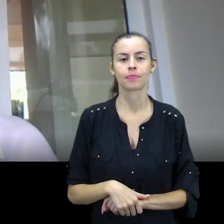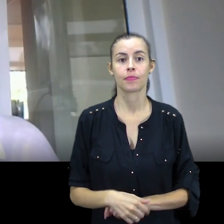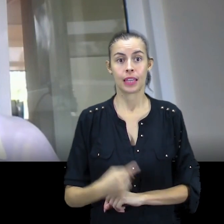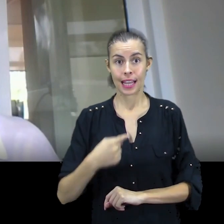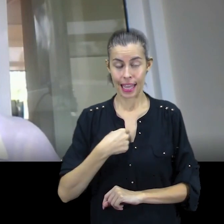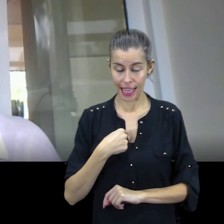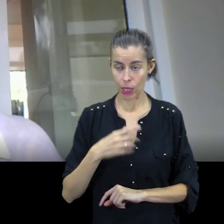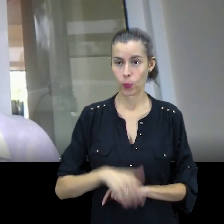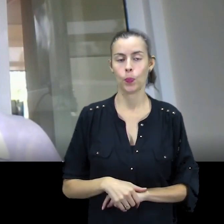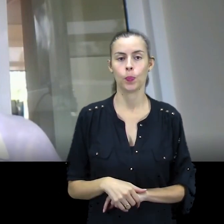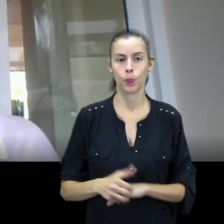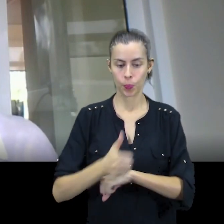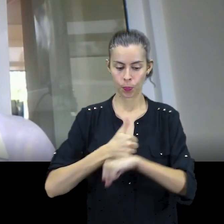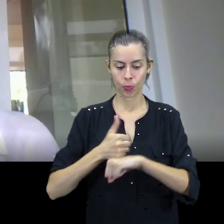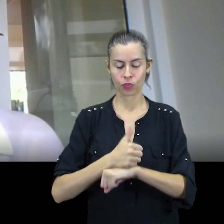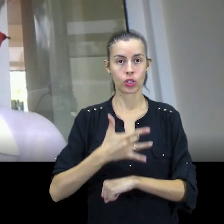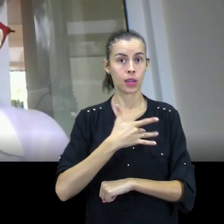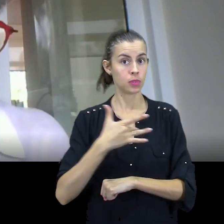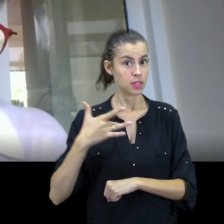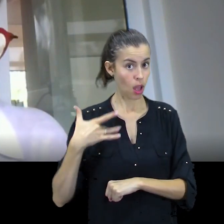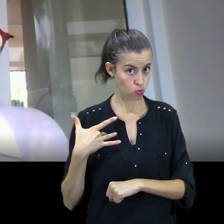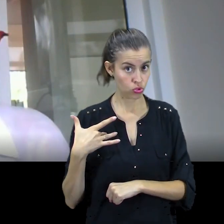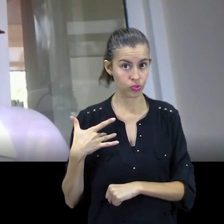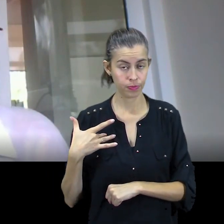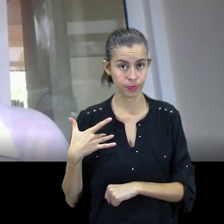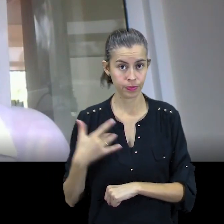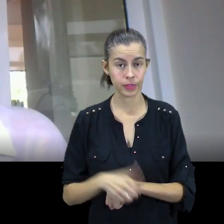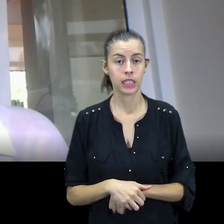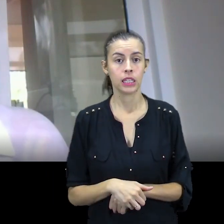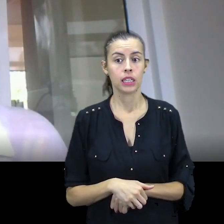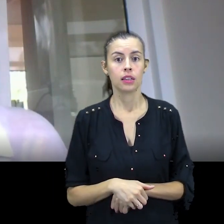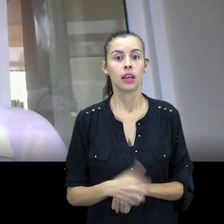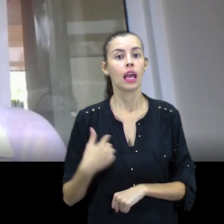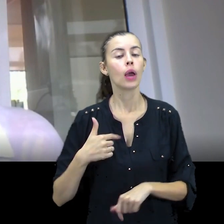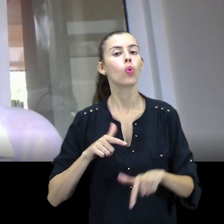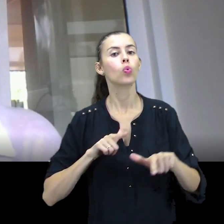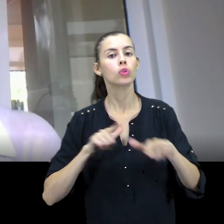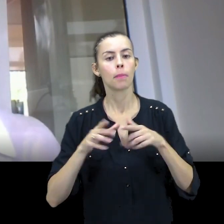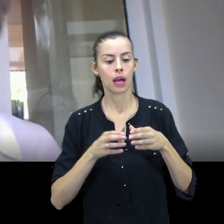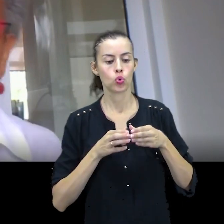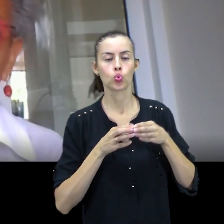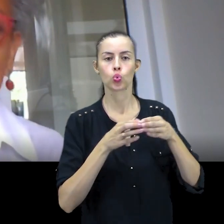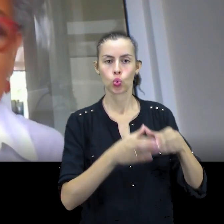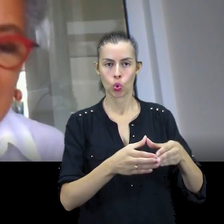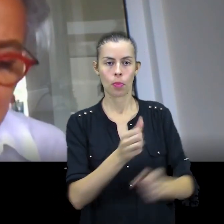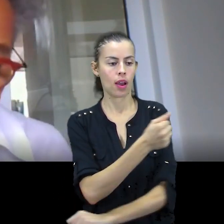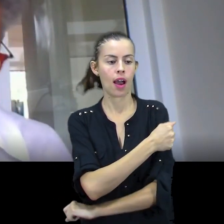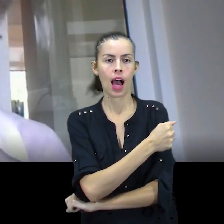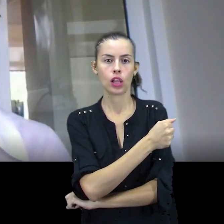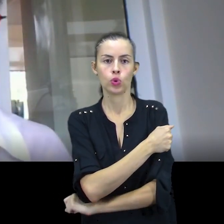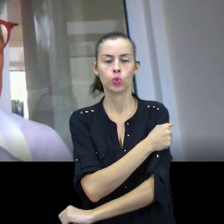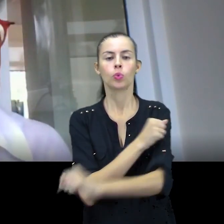comunidades, né, inserida no SUS e naquilo que é missão do SUS para